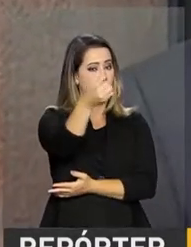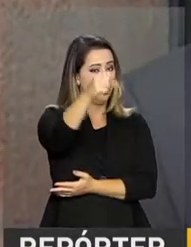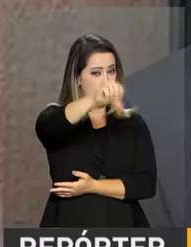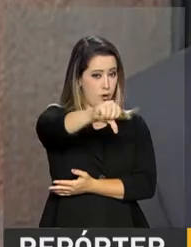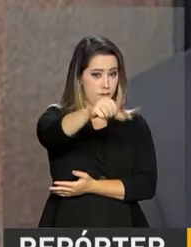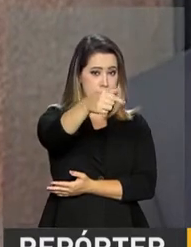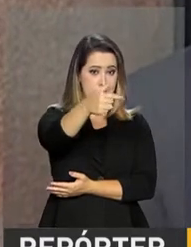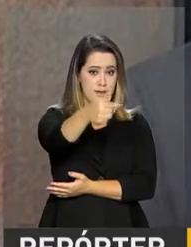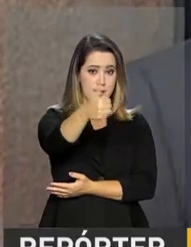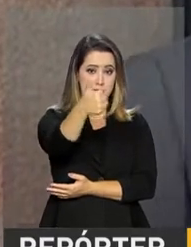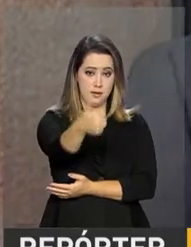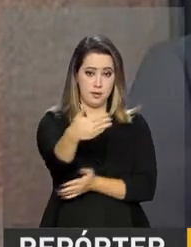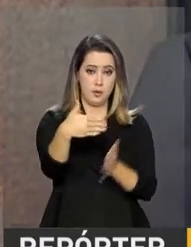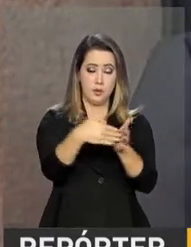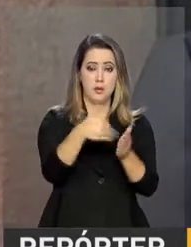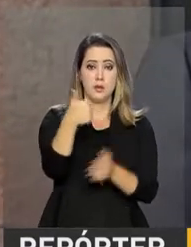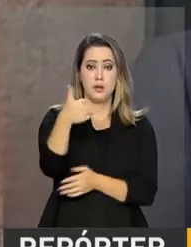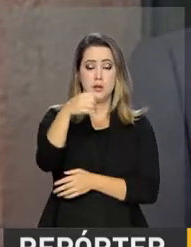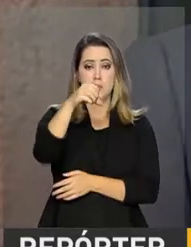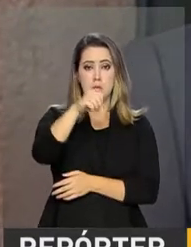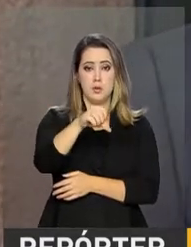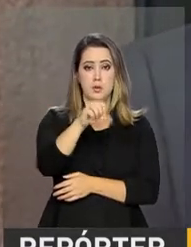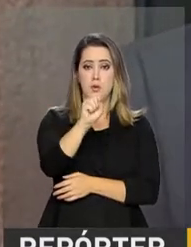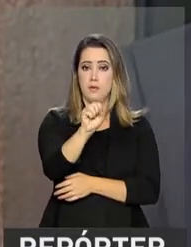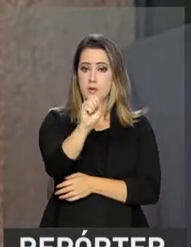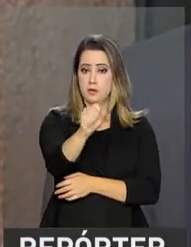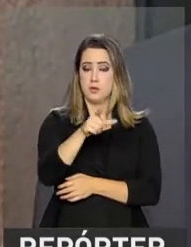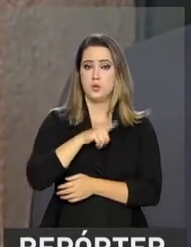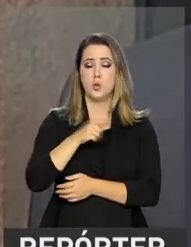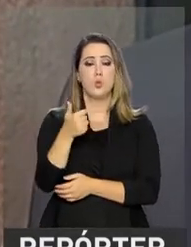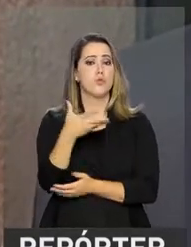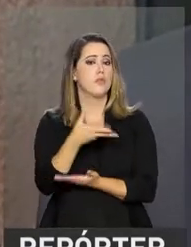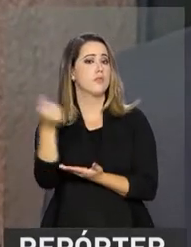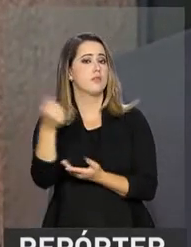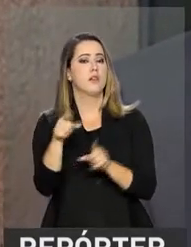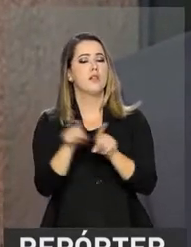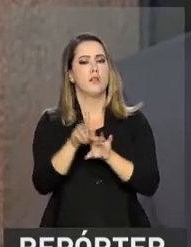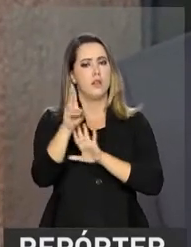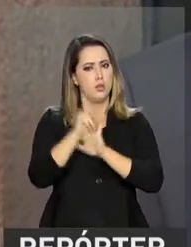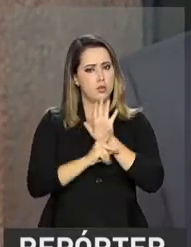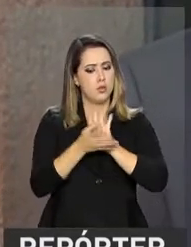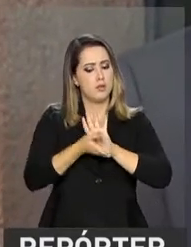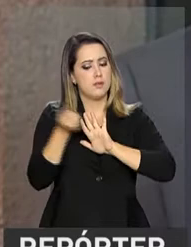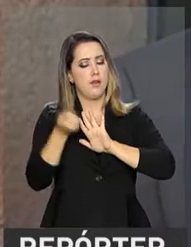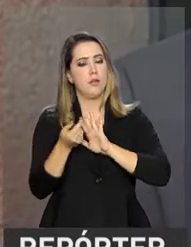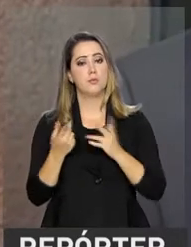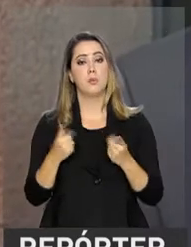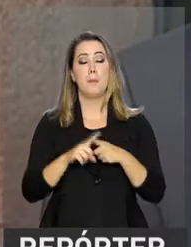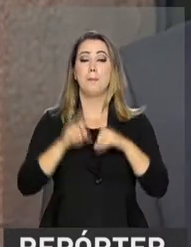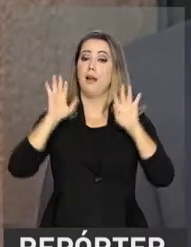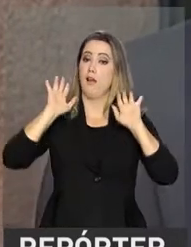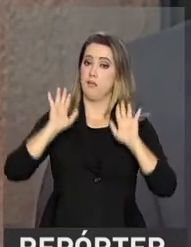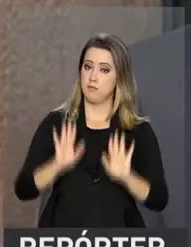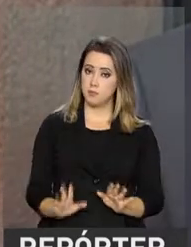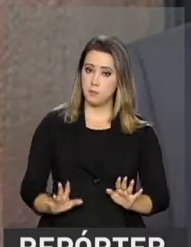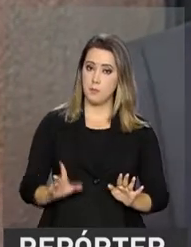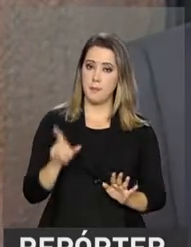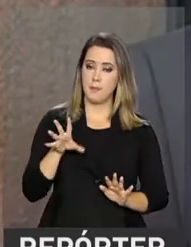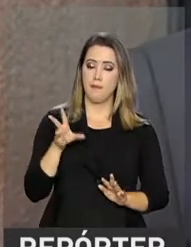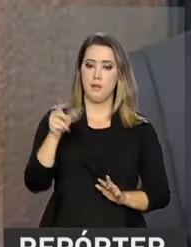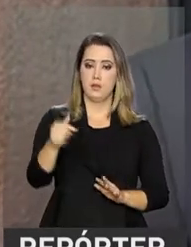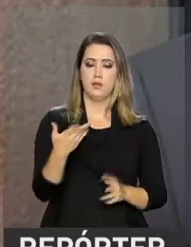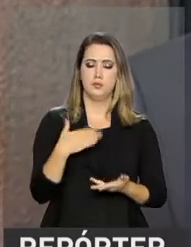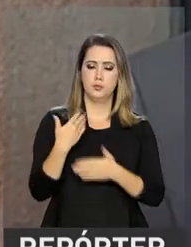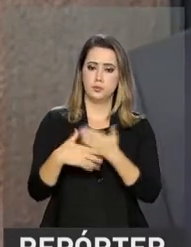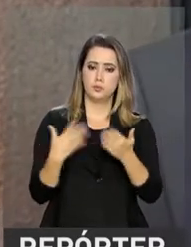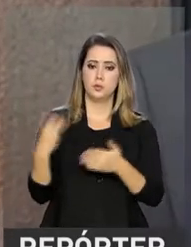1988 e não saccaro têm direito a receber o benefício agora é autor da